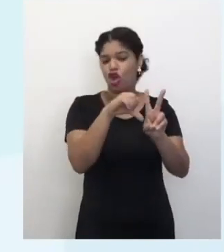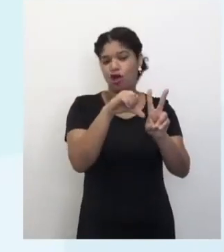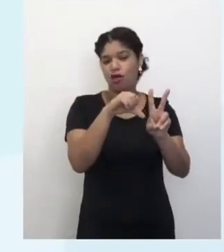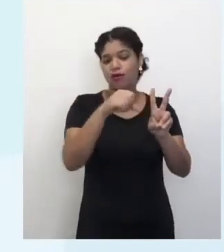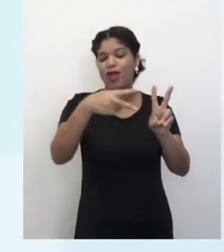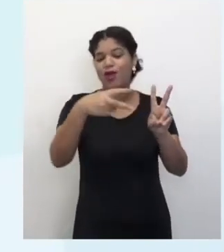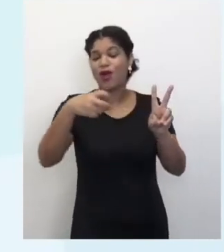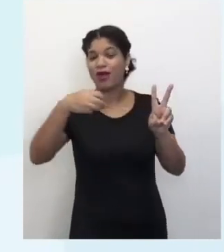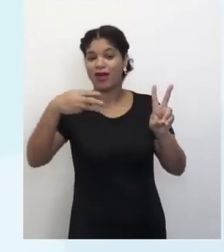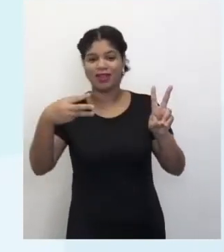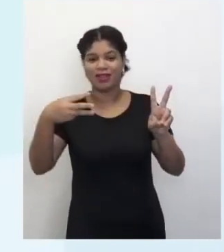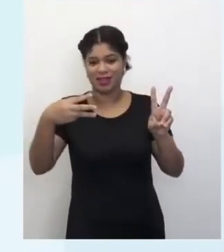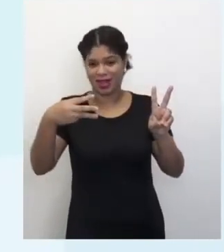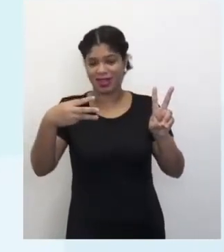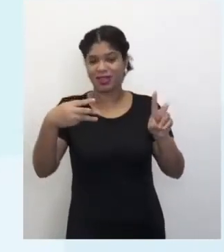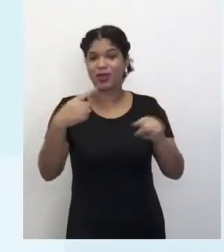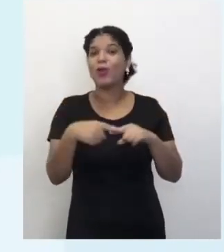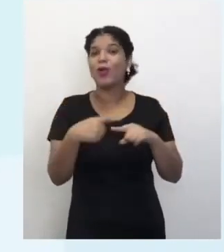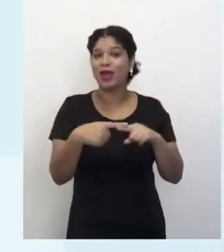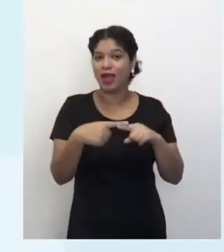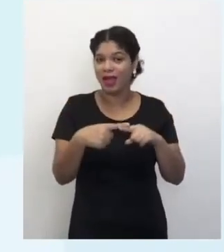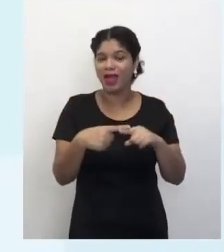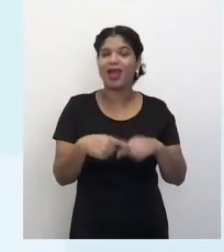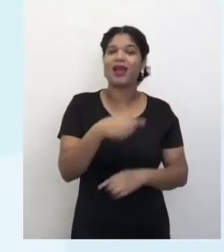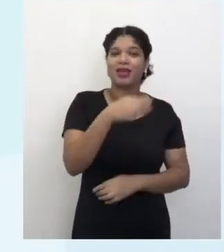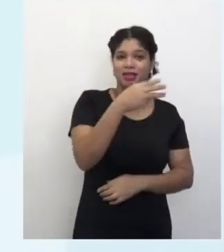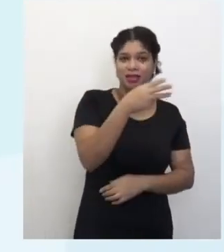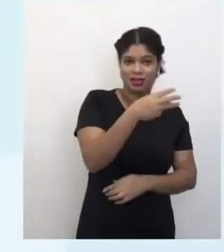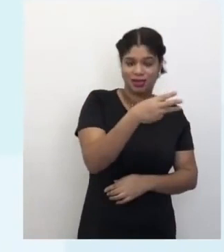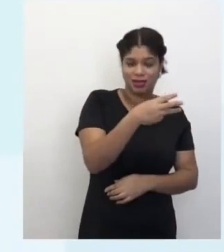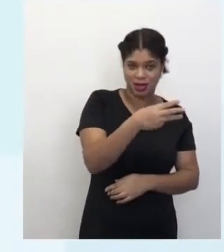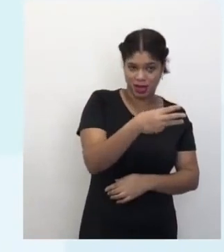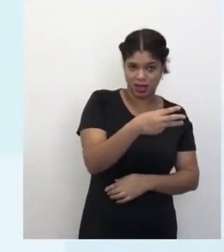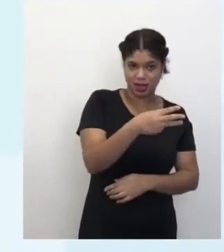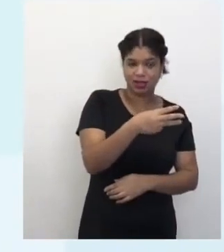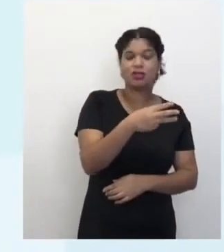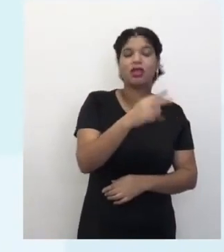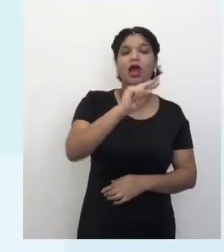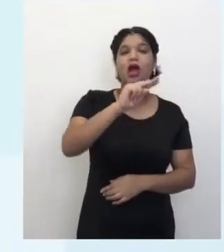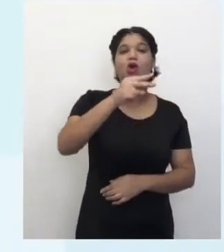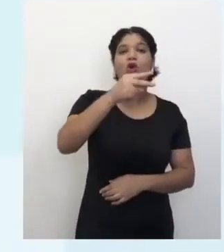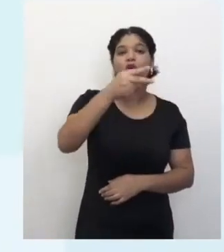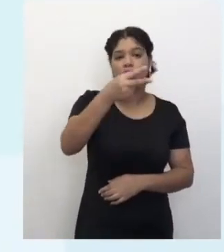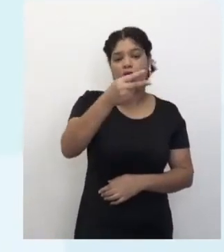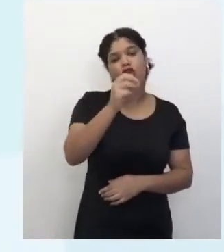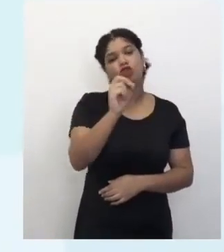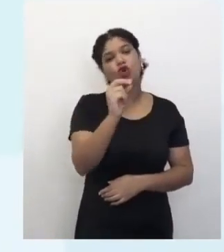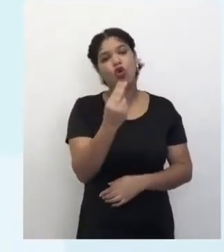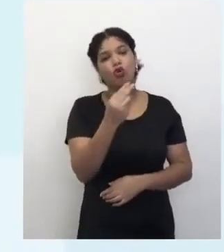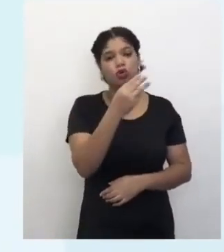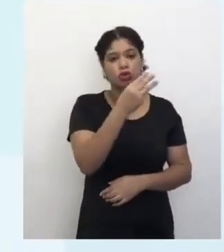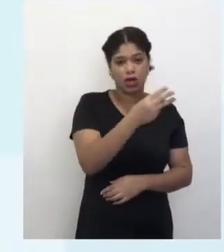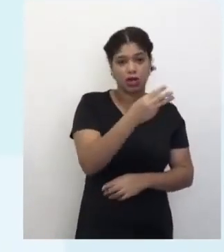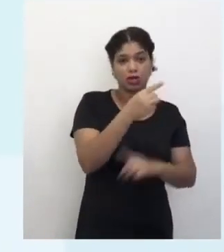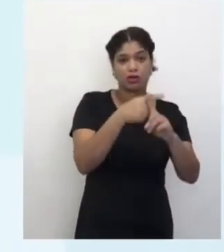é 3, porque 3 ao quadrado é 9. Então, veja que para calcular aqui nesse